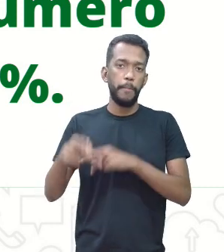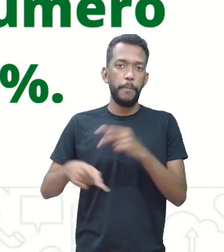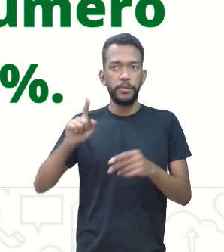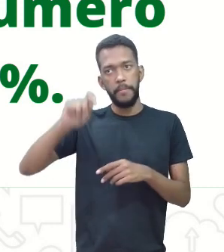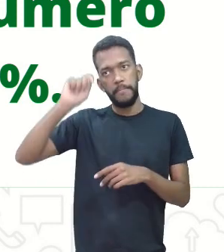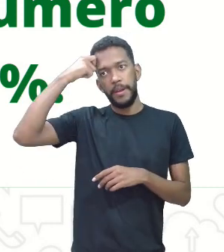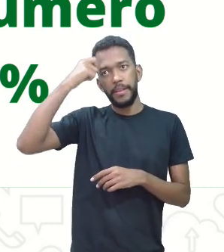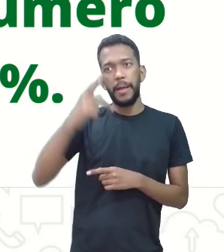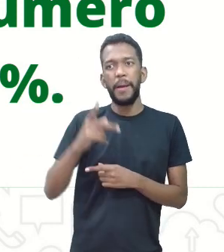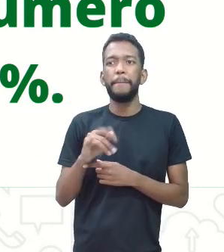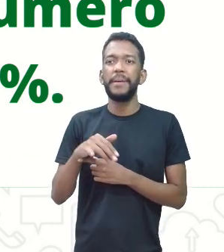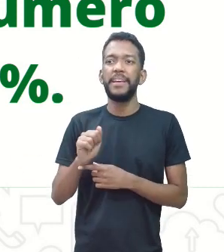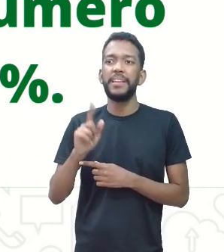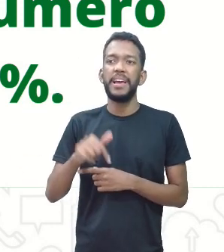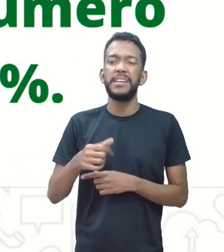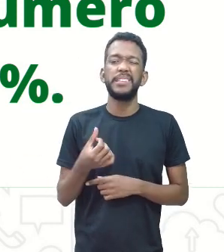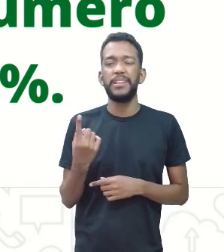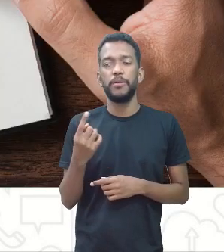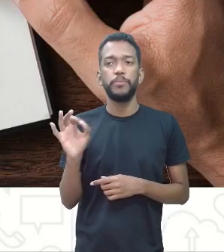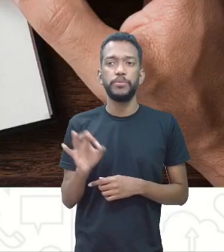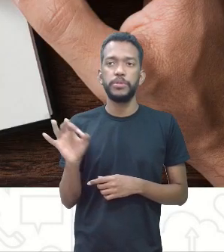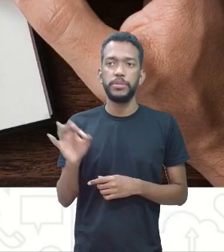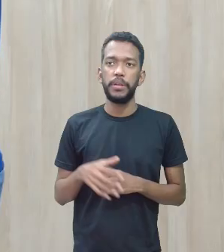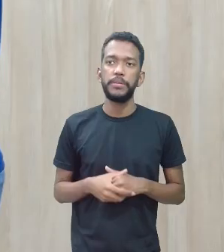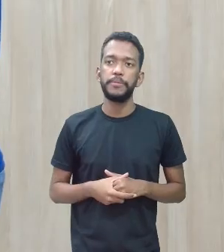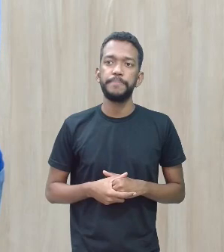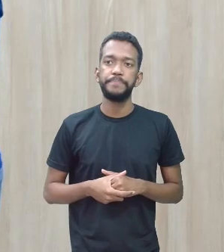o número alcança a marca de 61%.